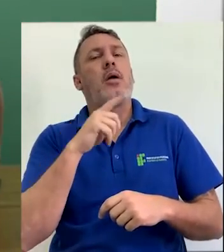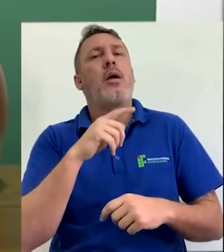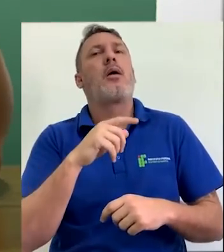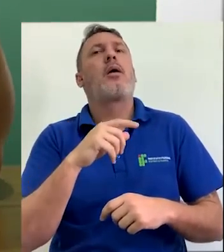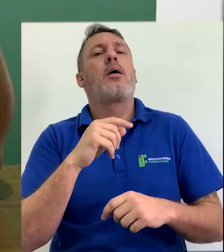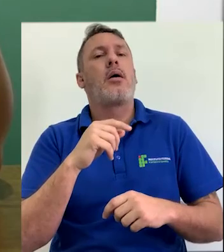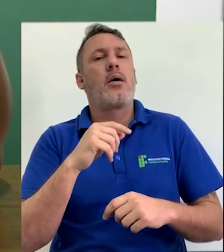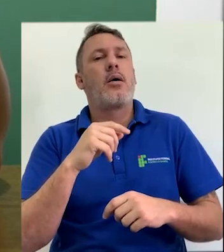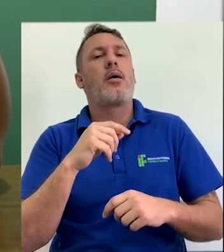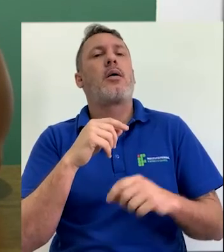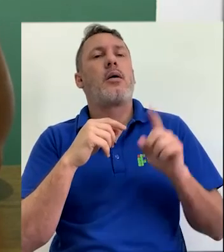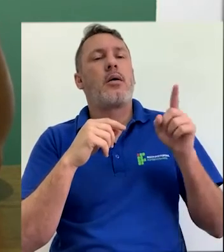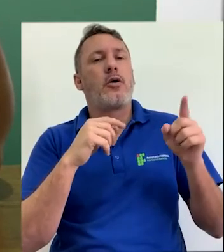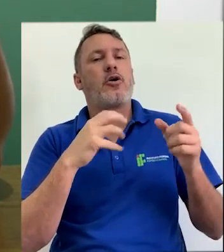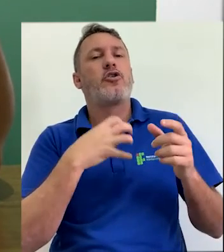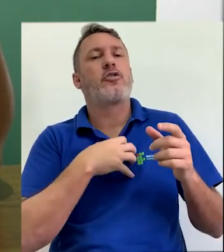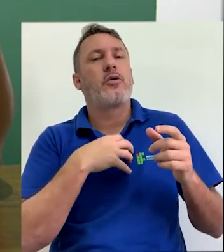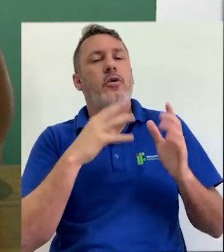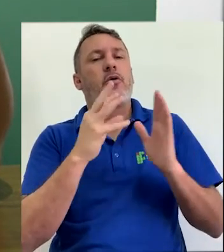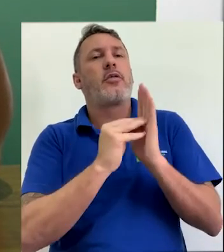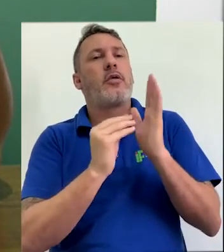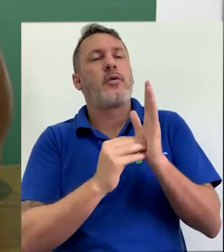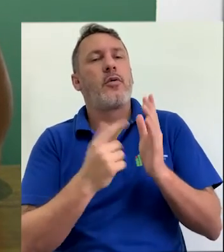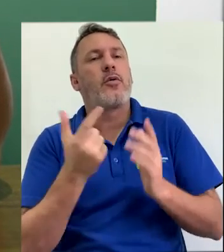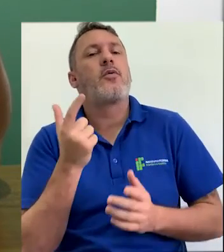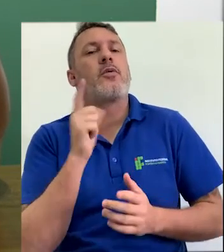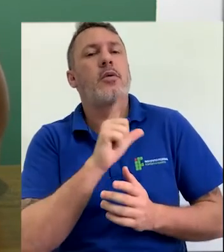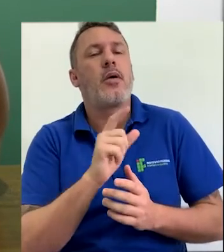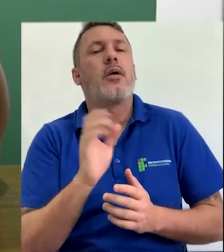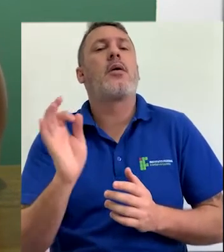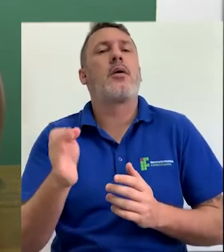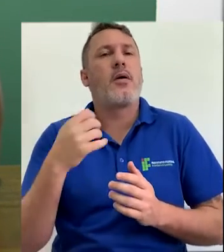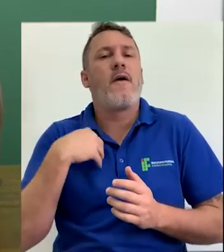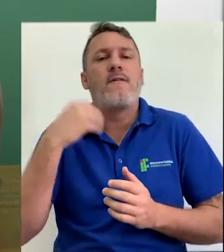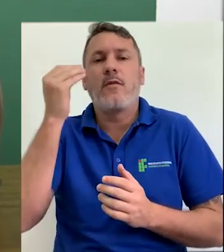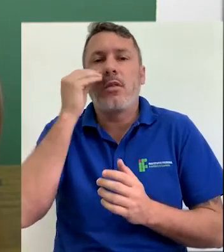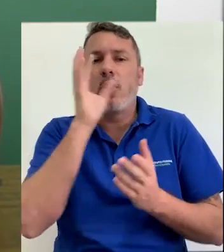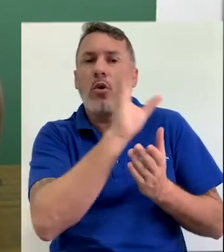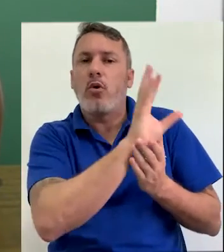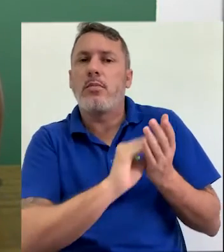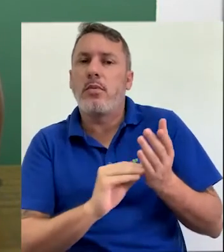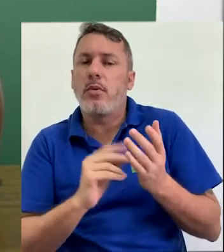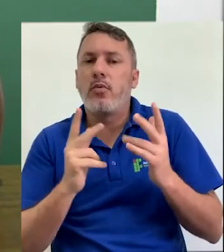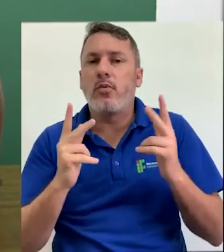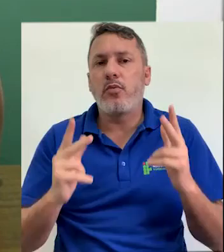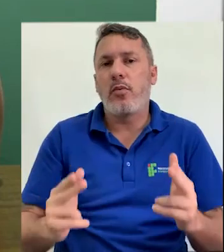assim que ele estuda, é assim que ela estuda esse conteúdo. Posso tentar fazer igual.